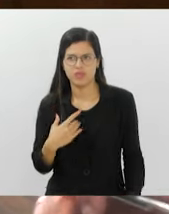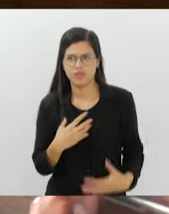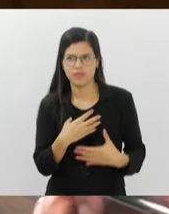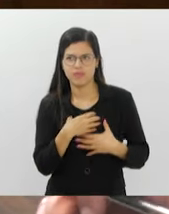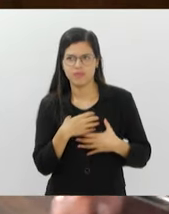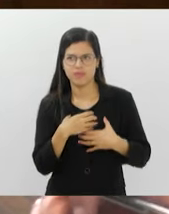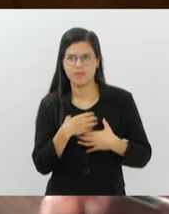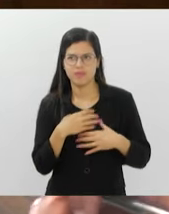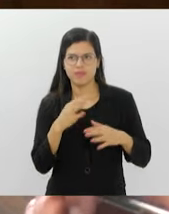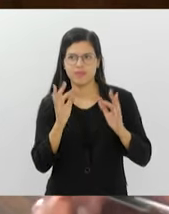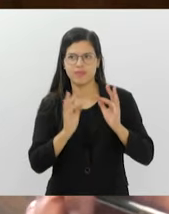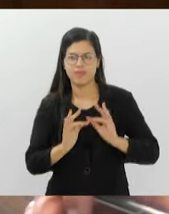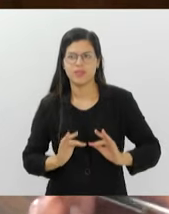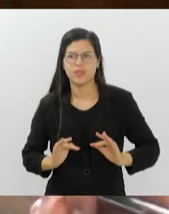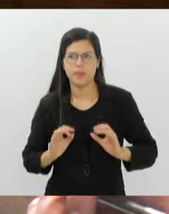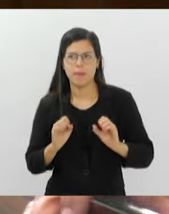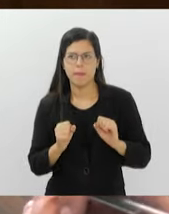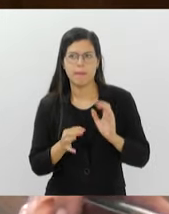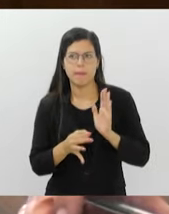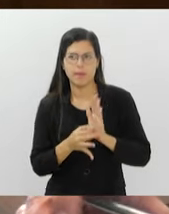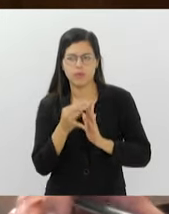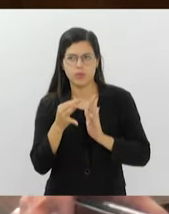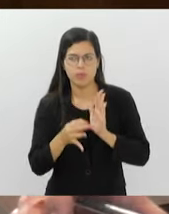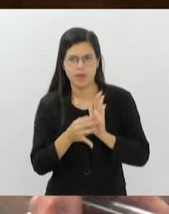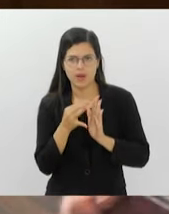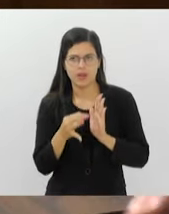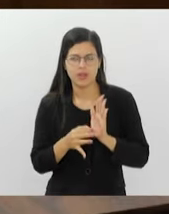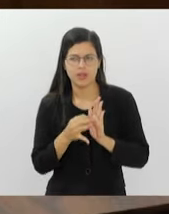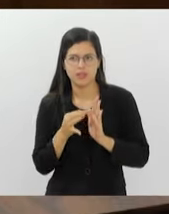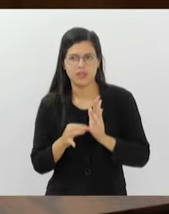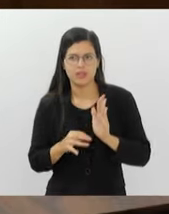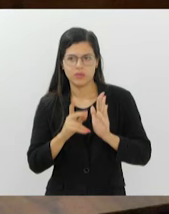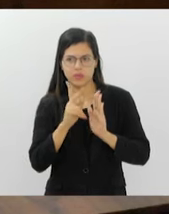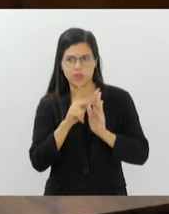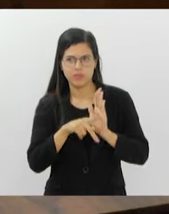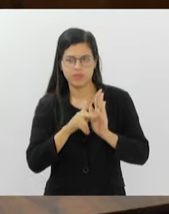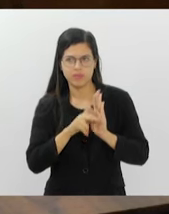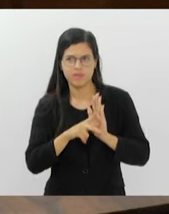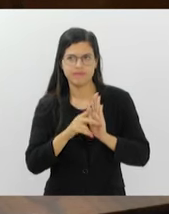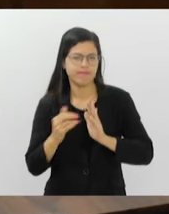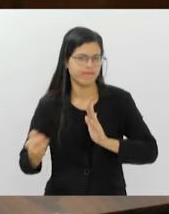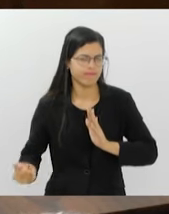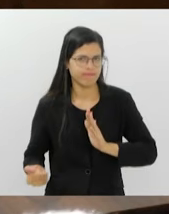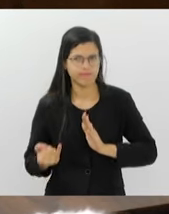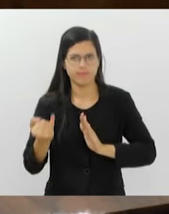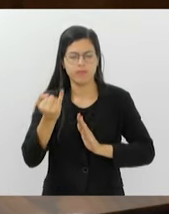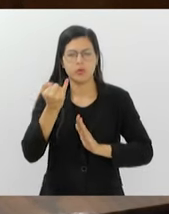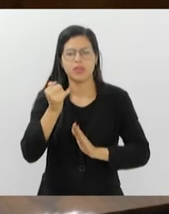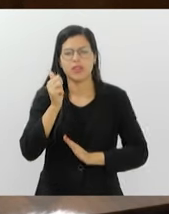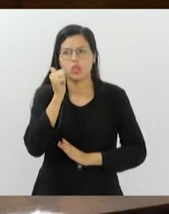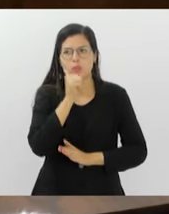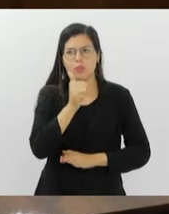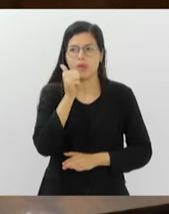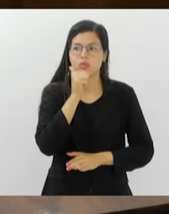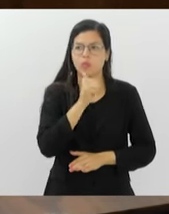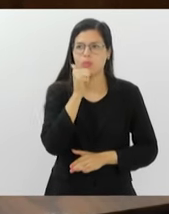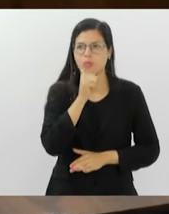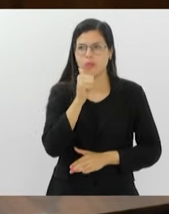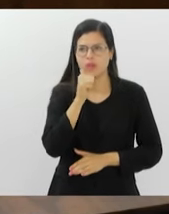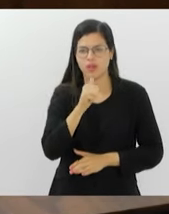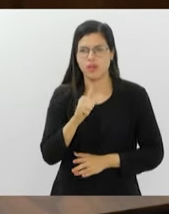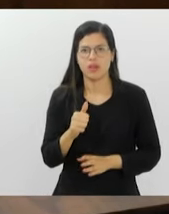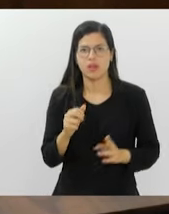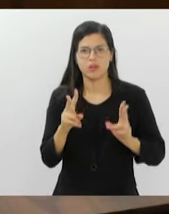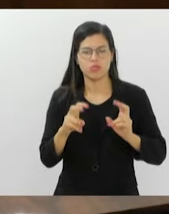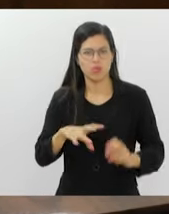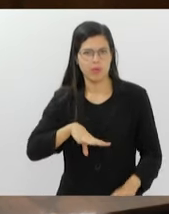feliz quando a gente pode dar um parecer de num projeto que seja tão importante para as mulheres essa questão